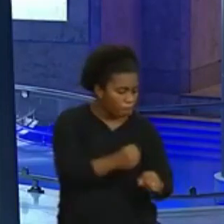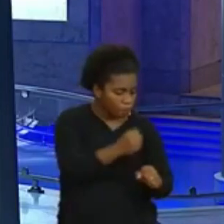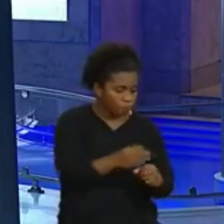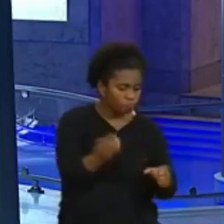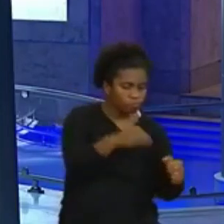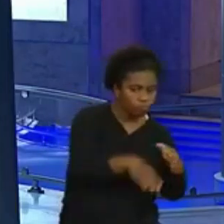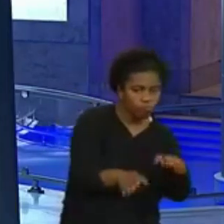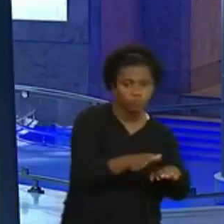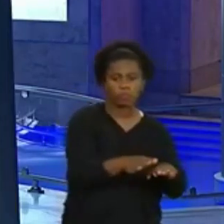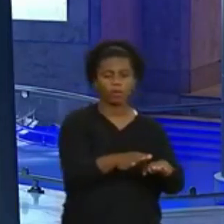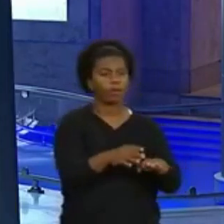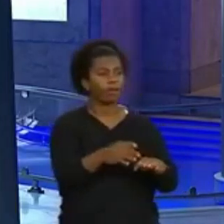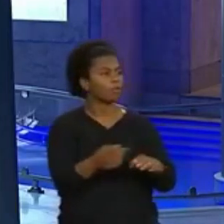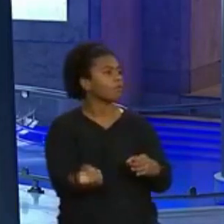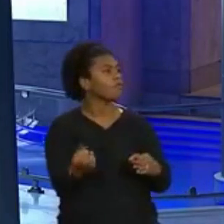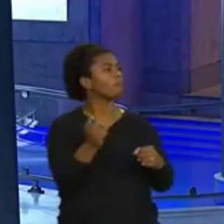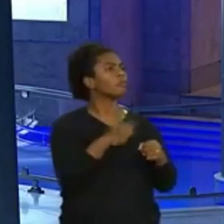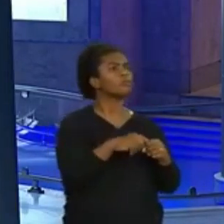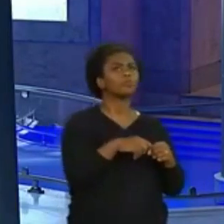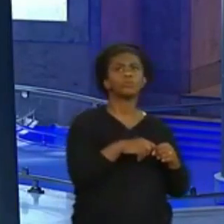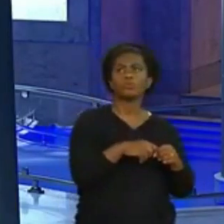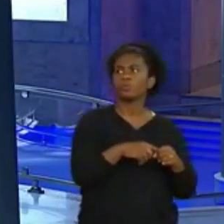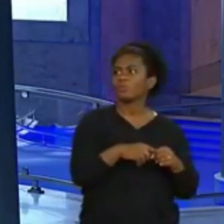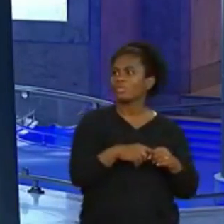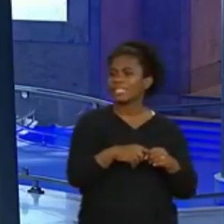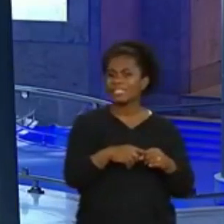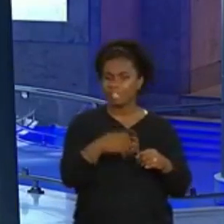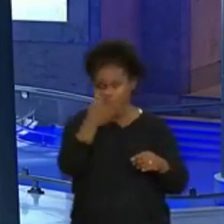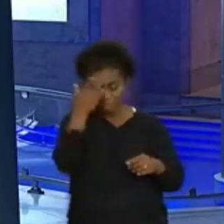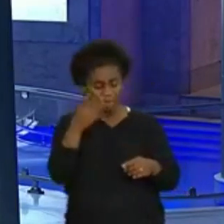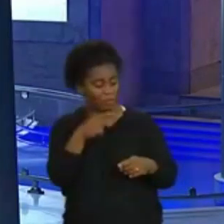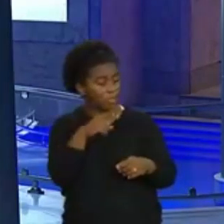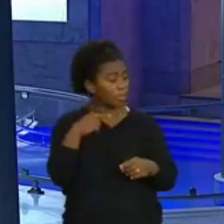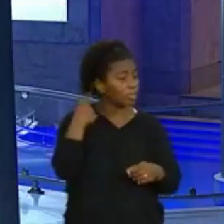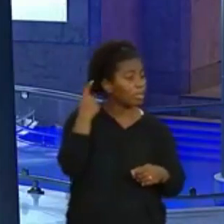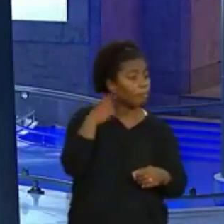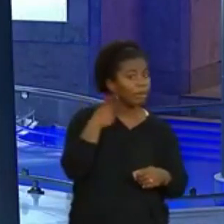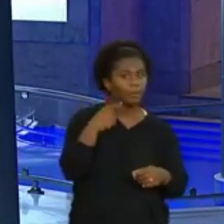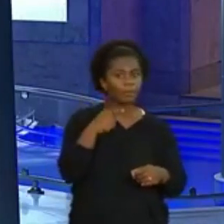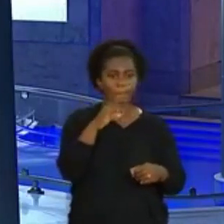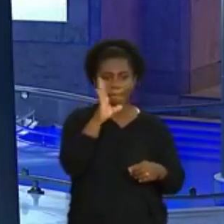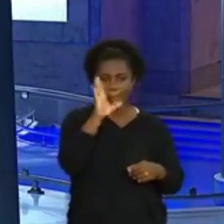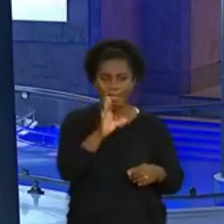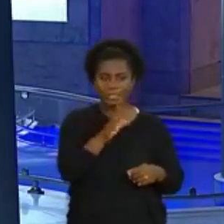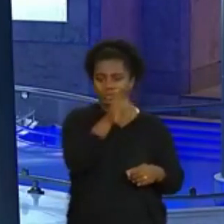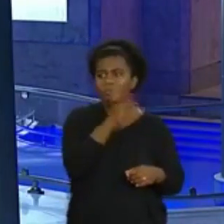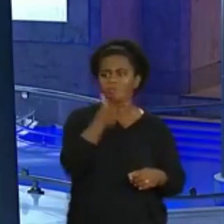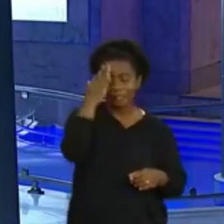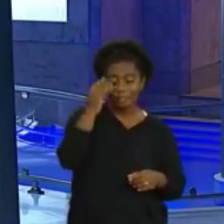louco, você está maluco. Mas ele sabia que tinha um tesouro ali.